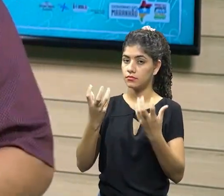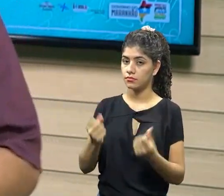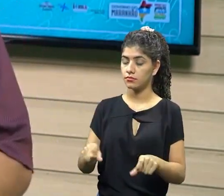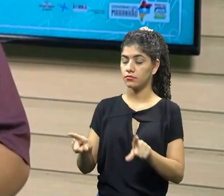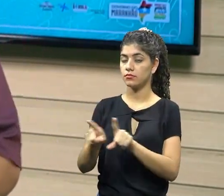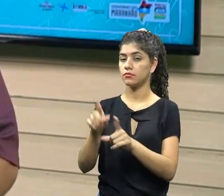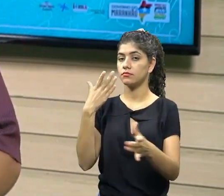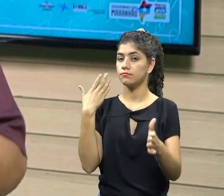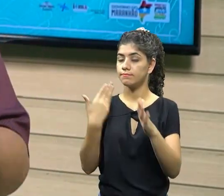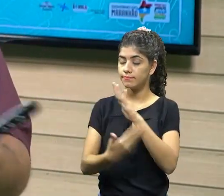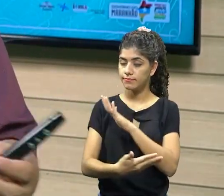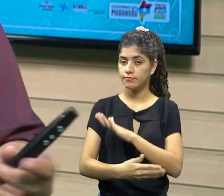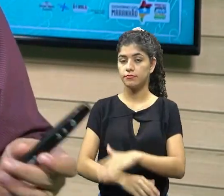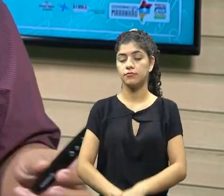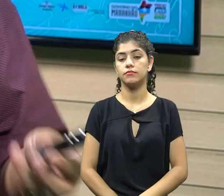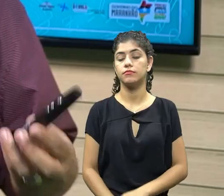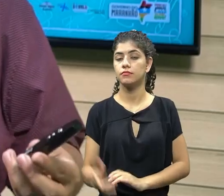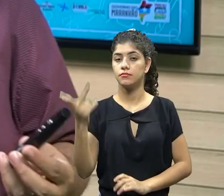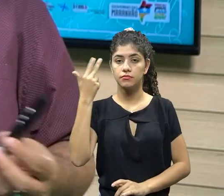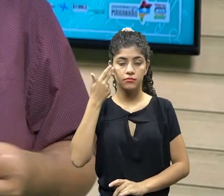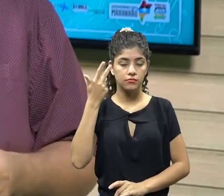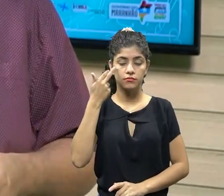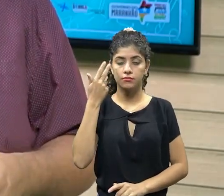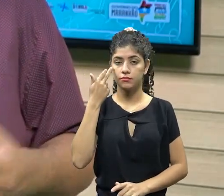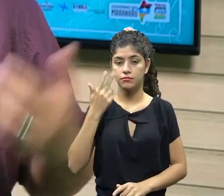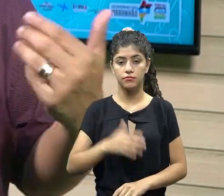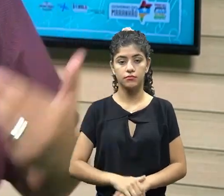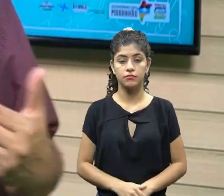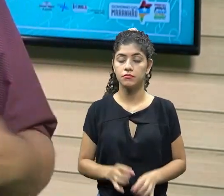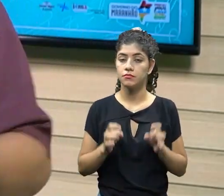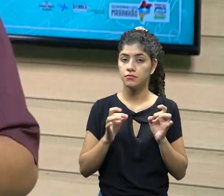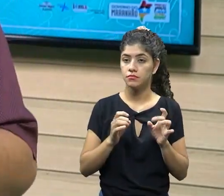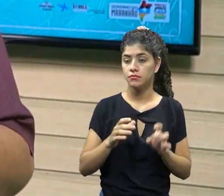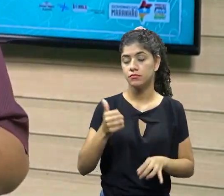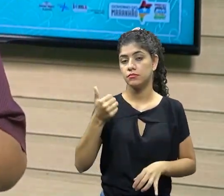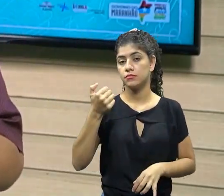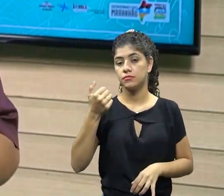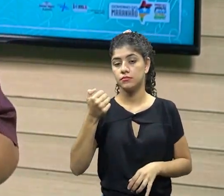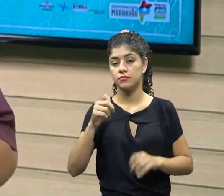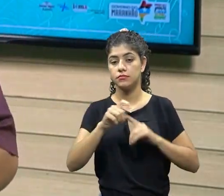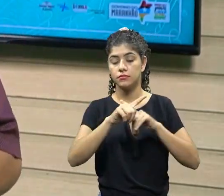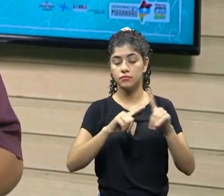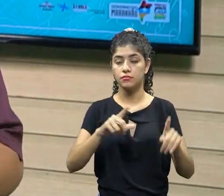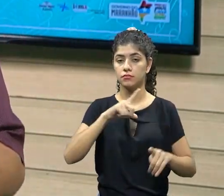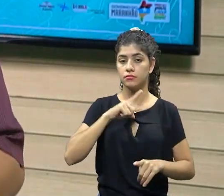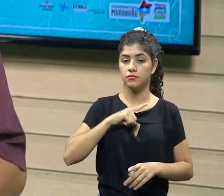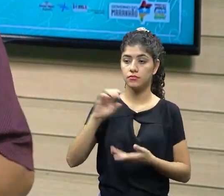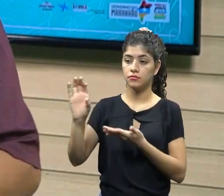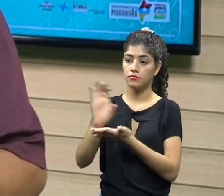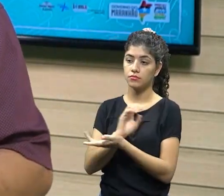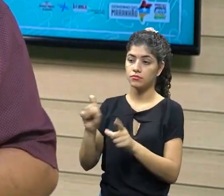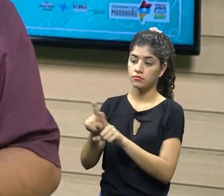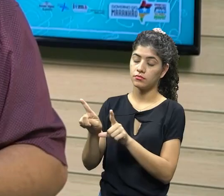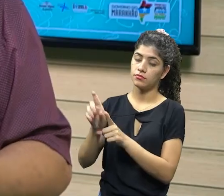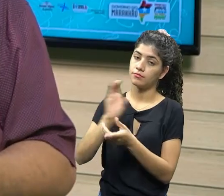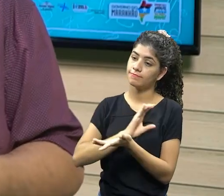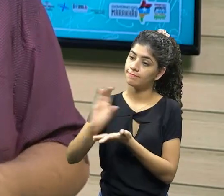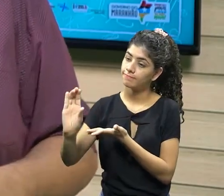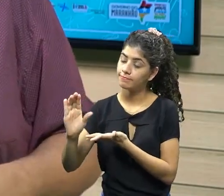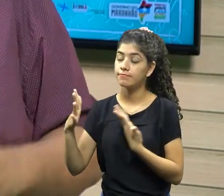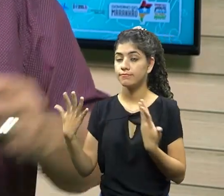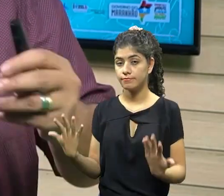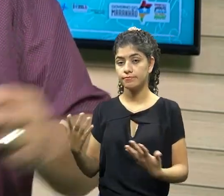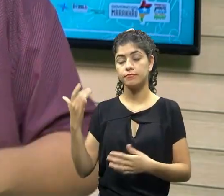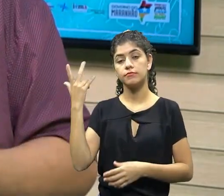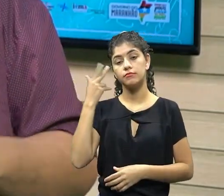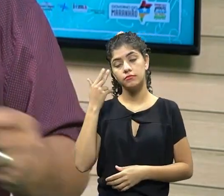saindo. É normal isso. Eu estou vendendo essa caneta, mas eu estou tendo um lucro, mas está saindo tal coisa, tá certo? Está saindo um produto que eu